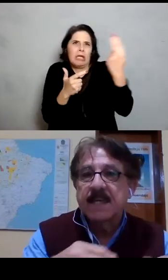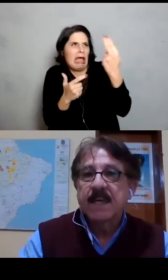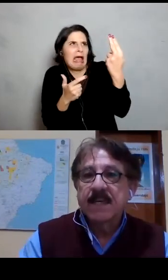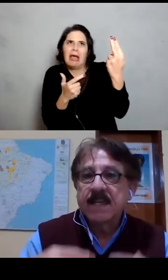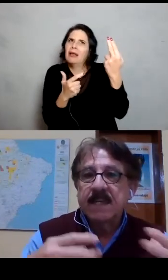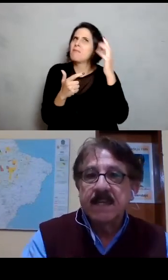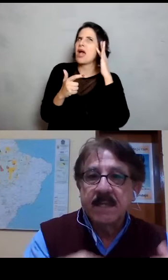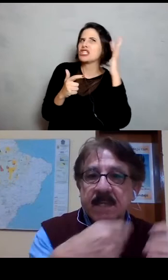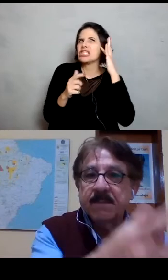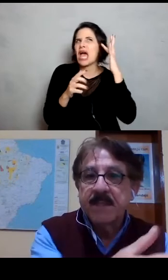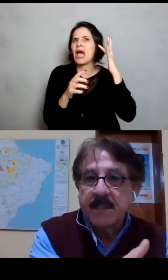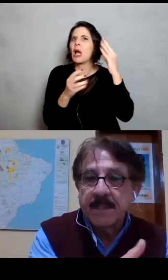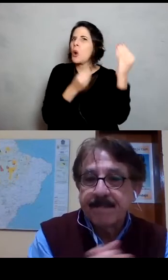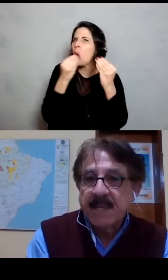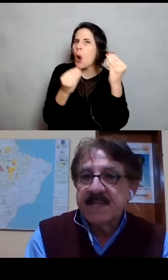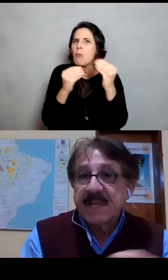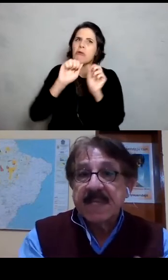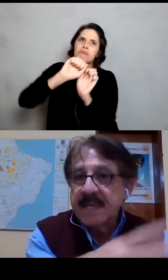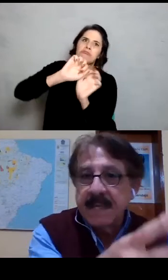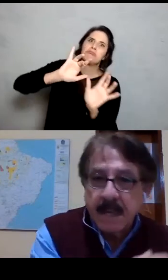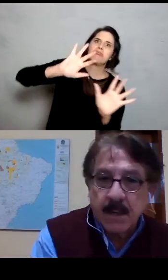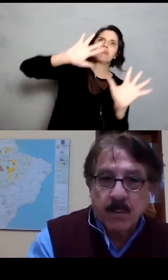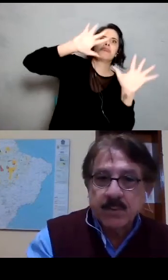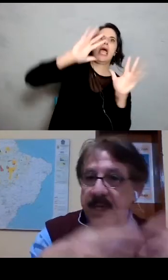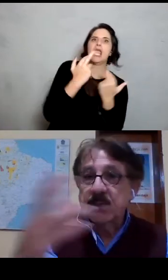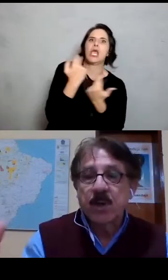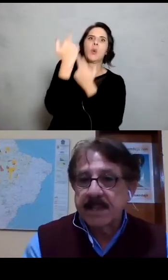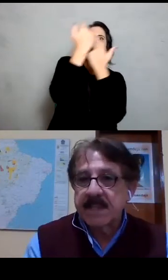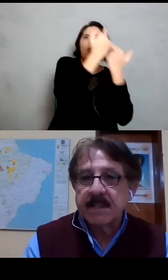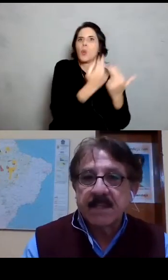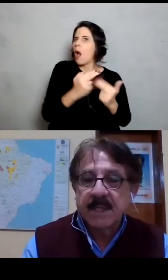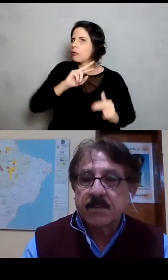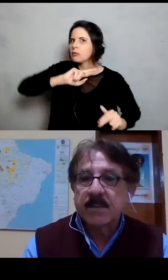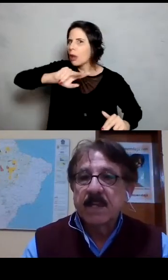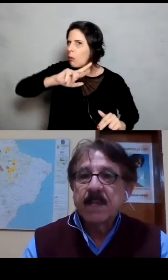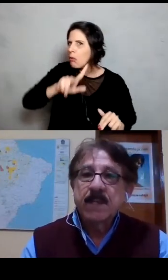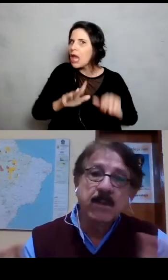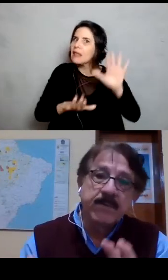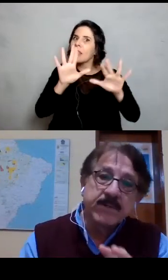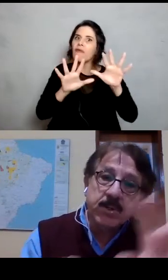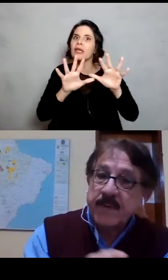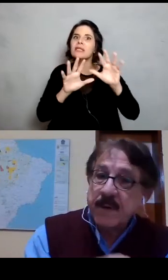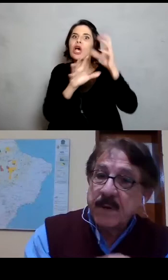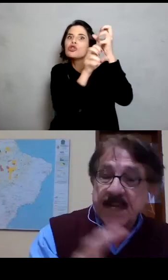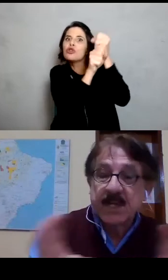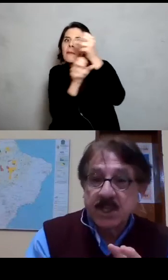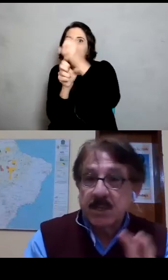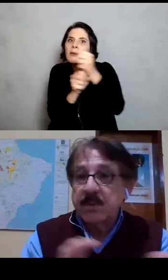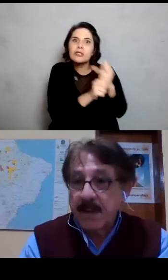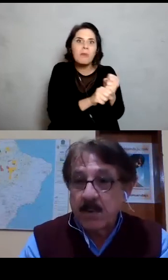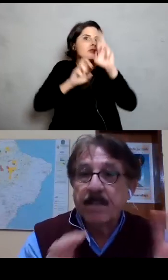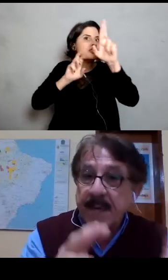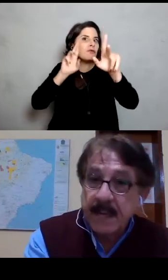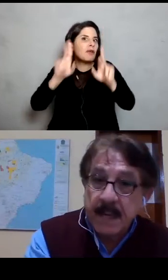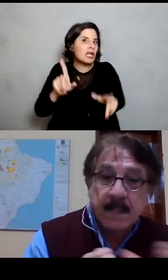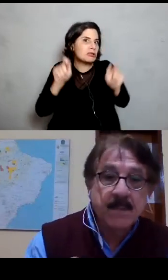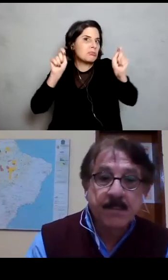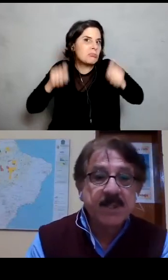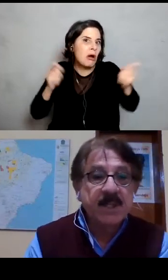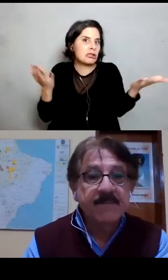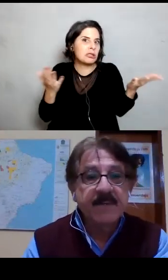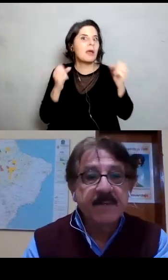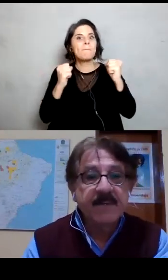projetar e estender o território brasileiro inteiro? Então, ele falou, se eu tiver uma outra região para